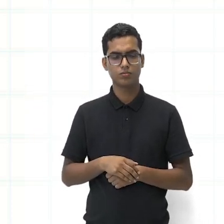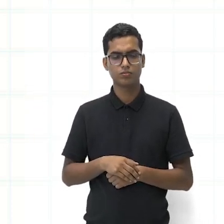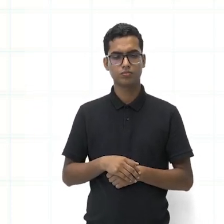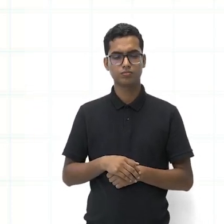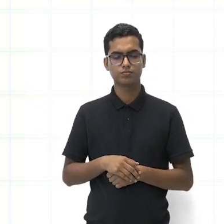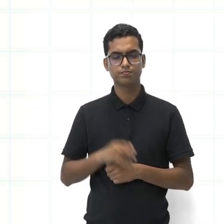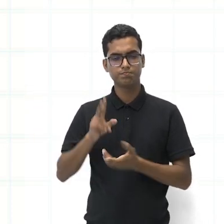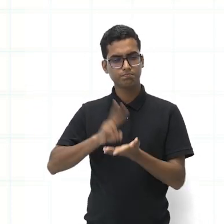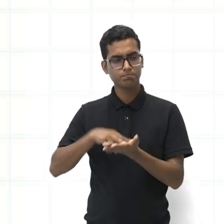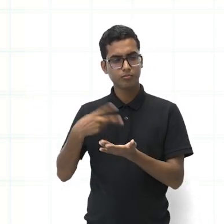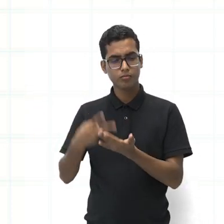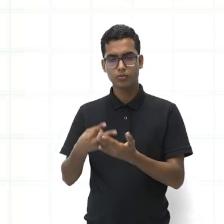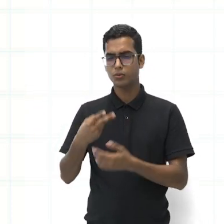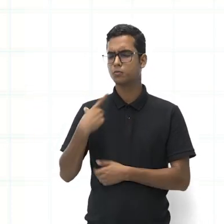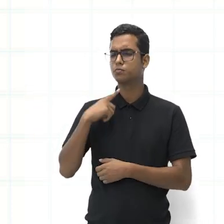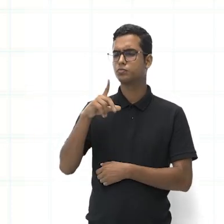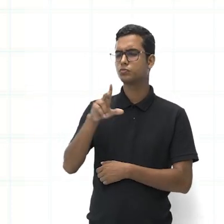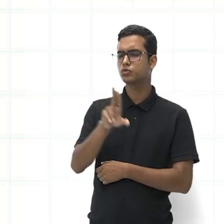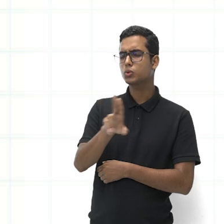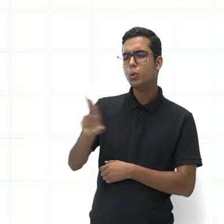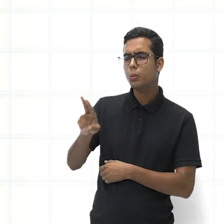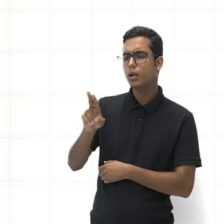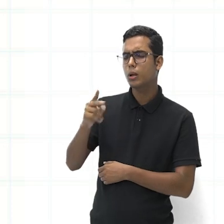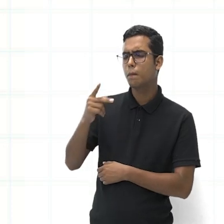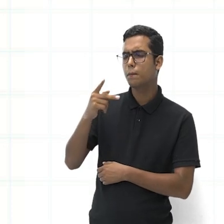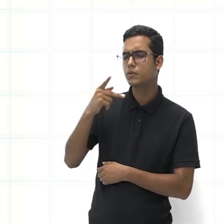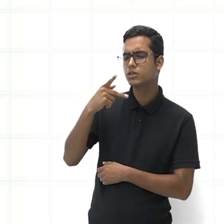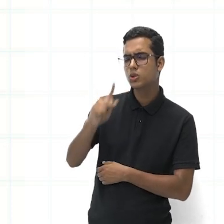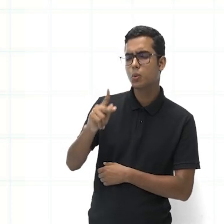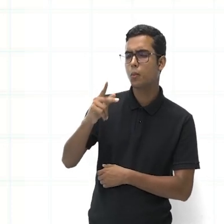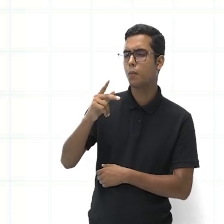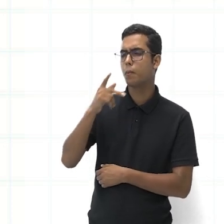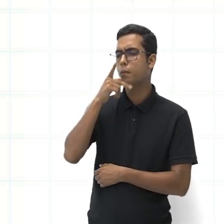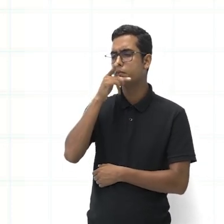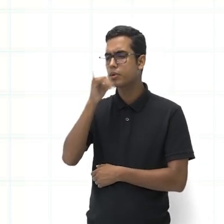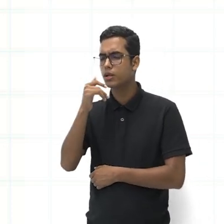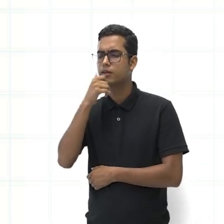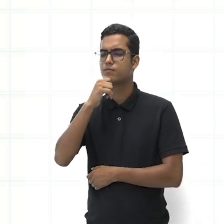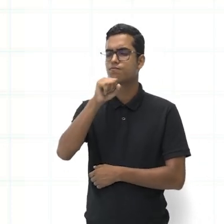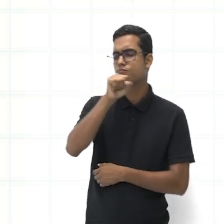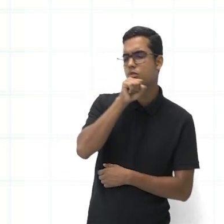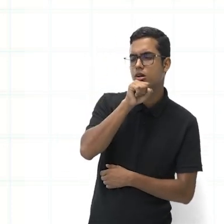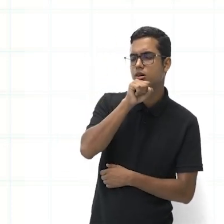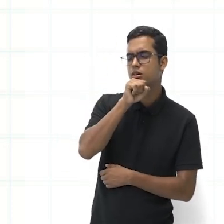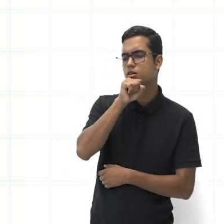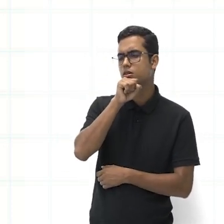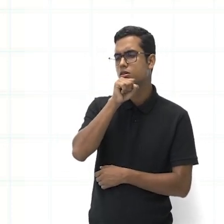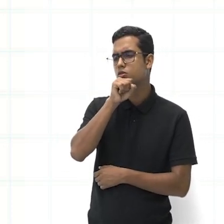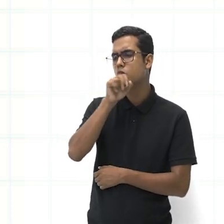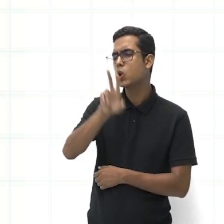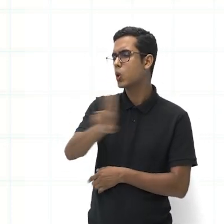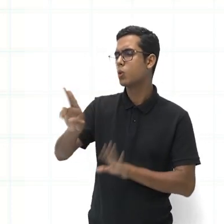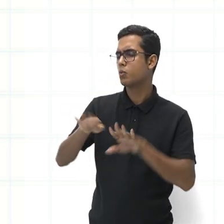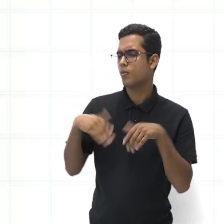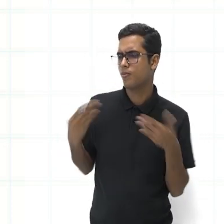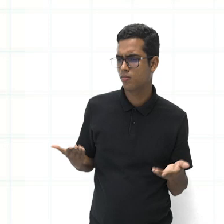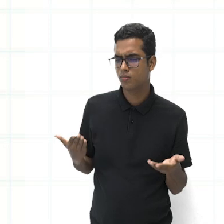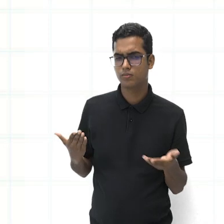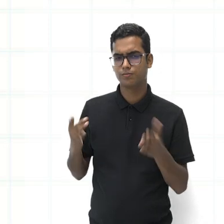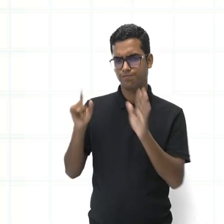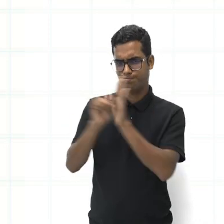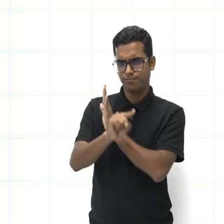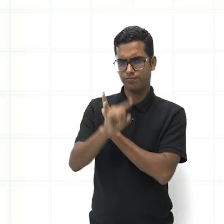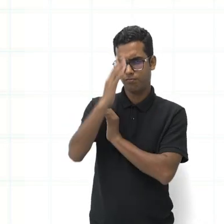pais? Parents, aqui nós já vimos, é pais, né? Quando eu não me refiro a um deles, me refiro de modo geral, os pais,